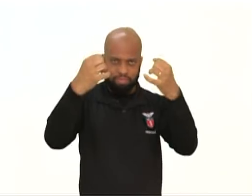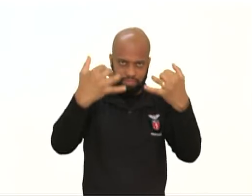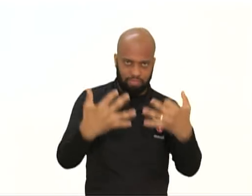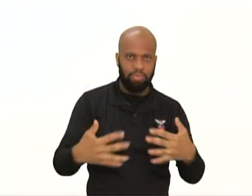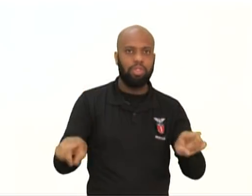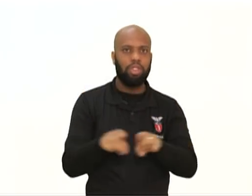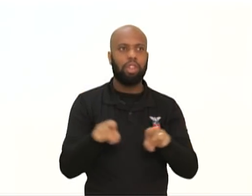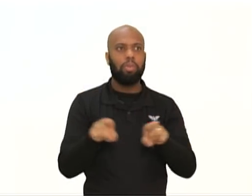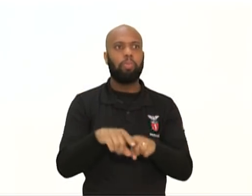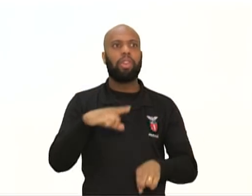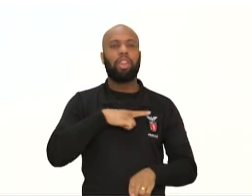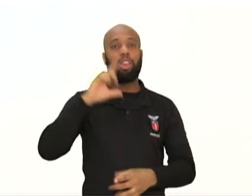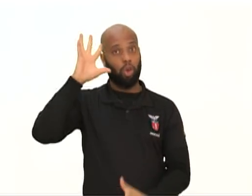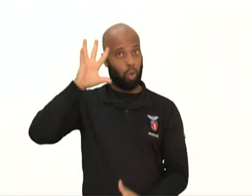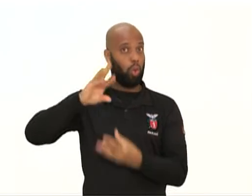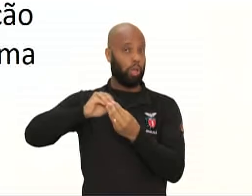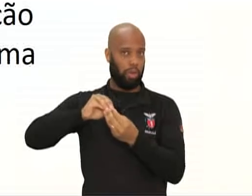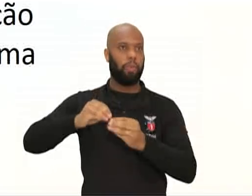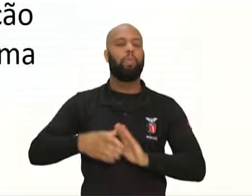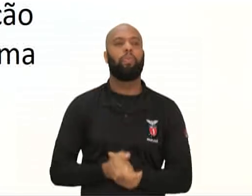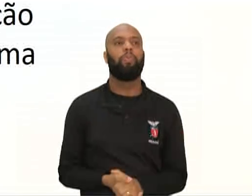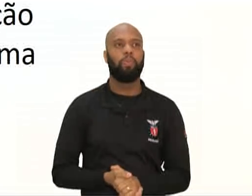e conclusiva.